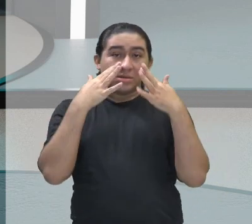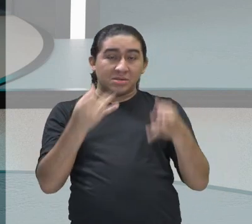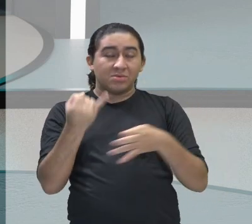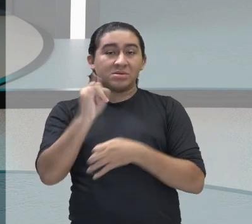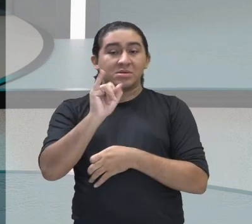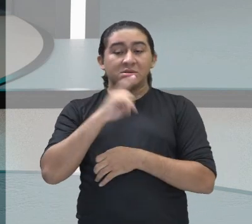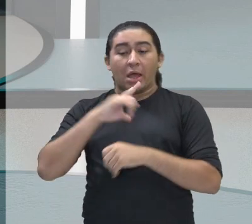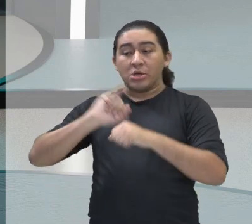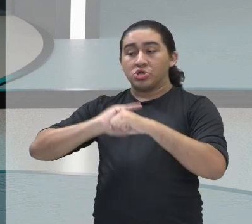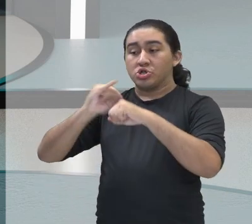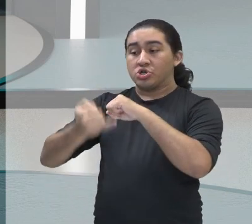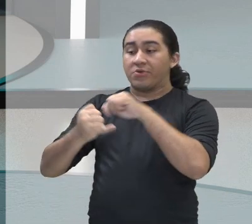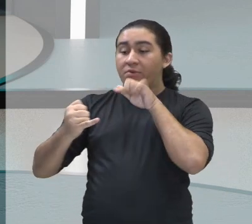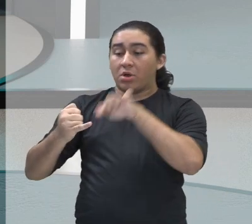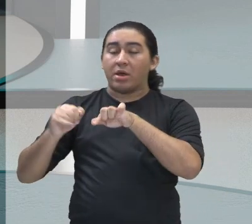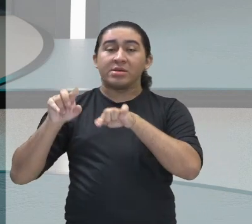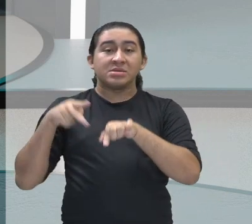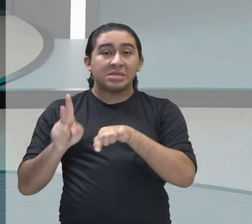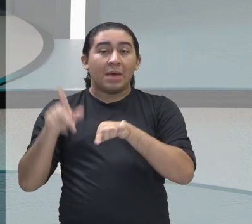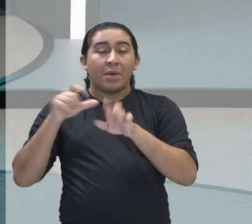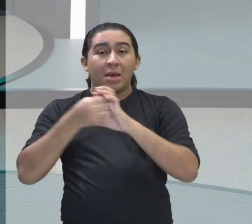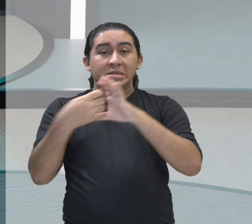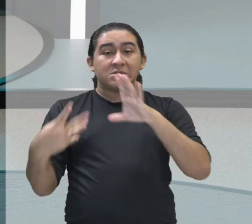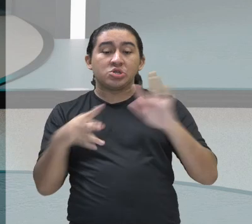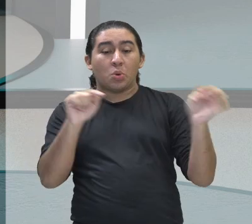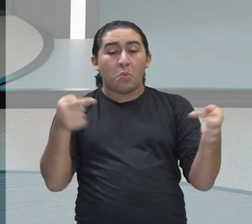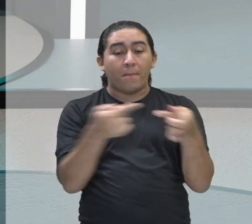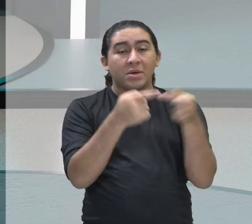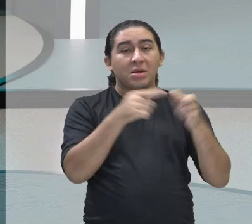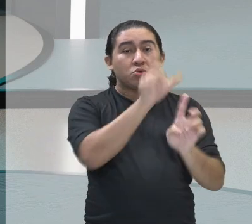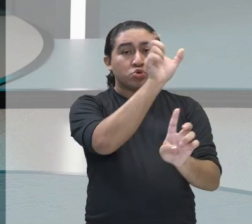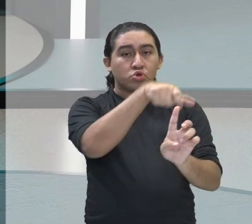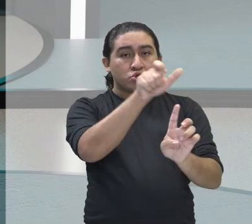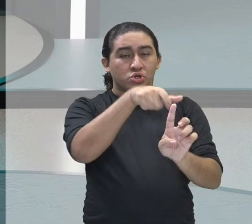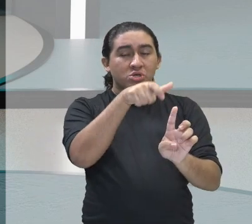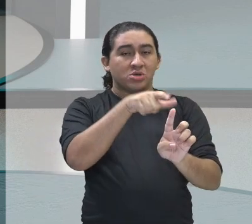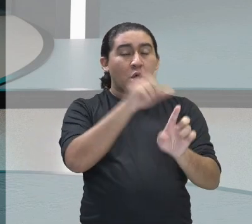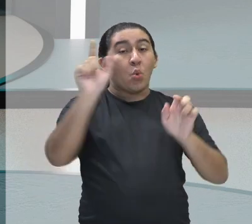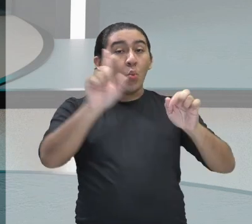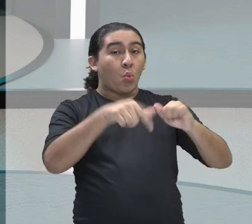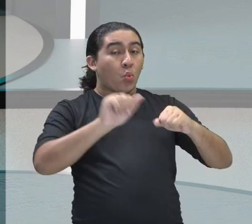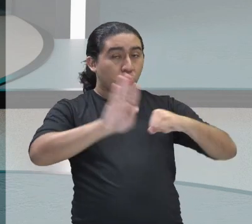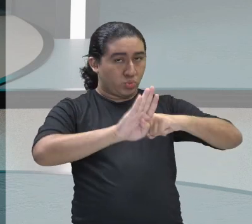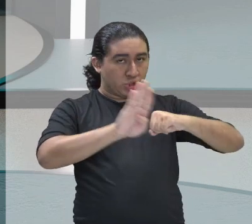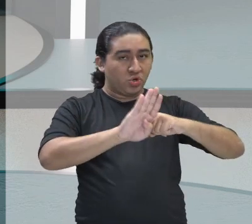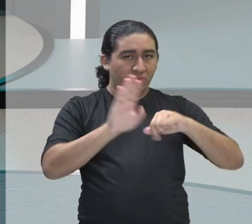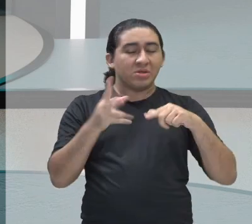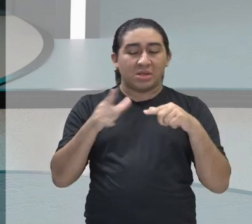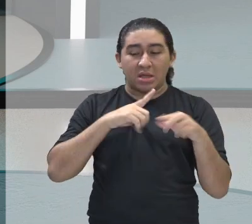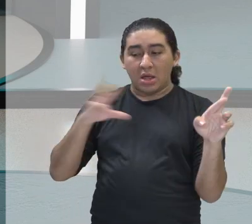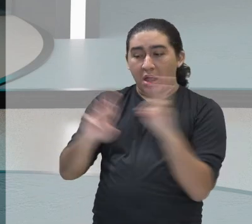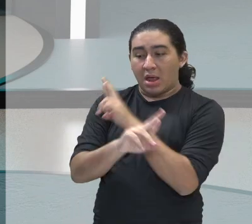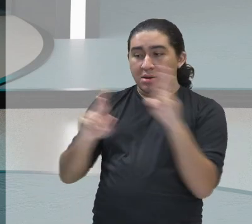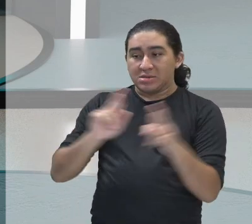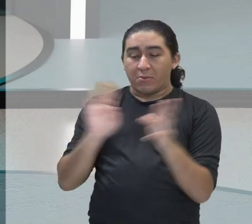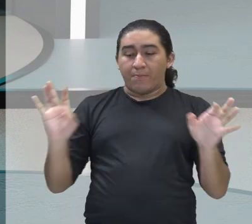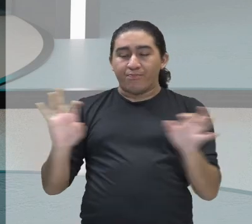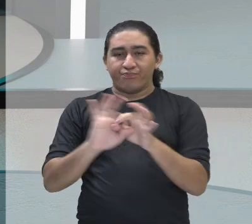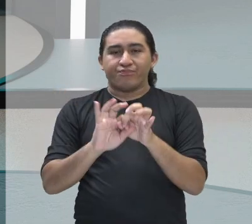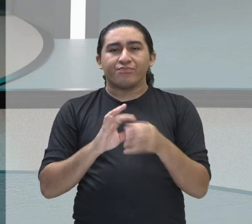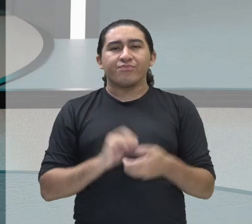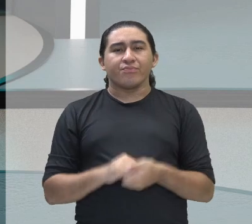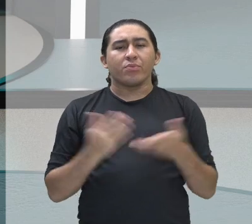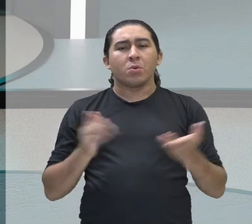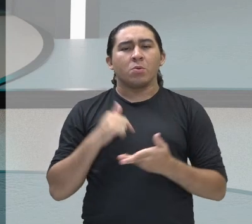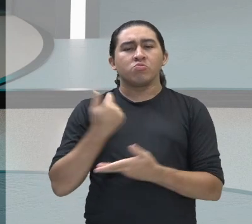adjetivo, eu estou qualificando sempre um substantivo. Então, tem uma relação entre esses dois aqui, essas duas classes gramaticais. Vamos explorar um pouquinho